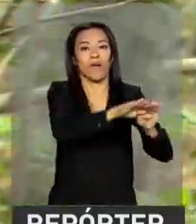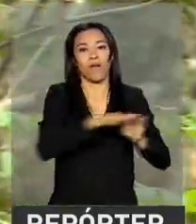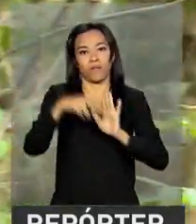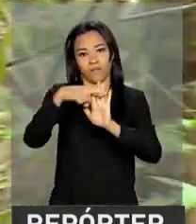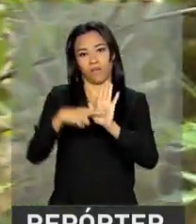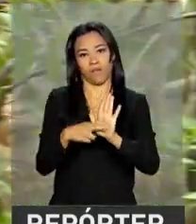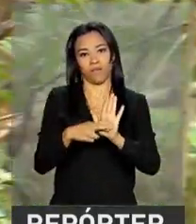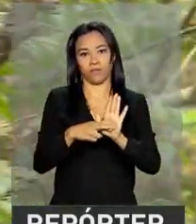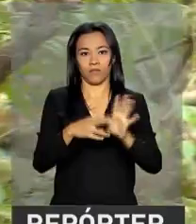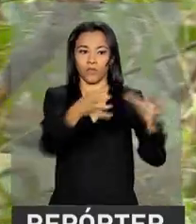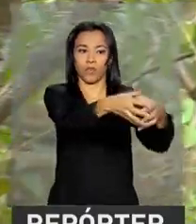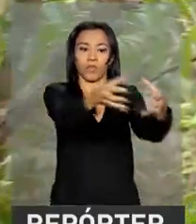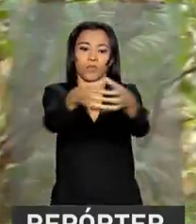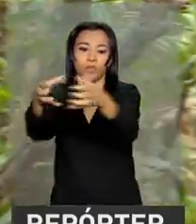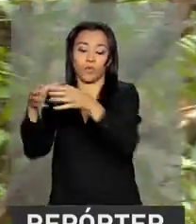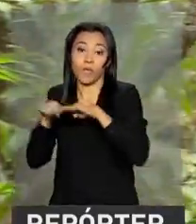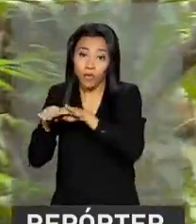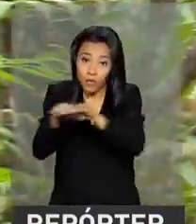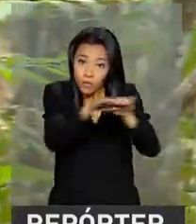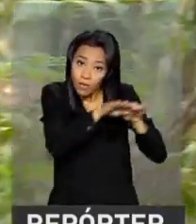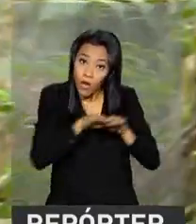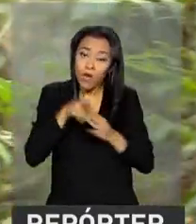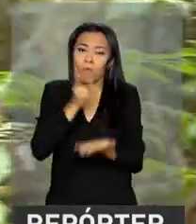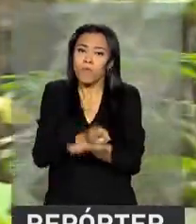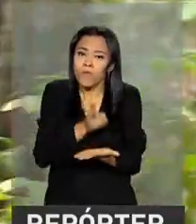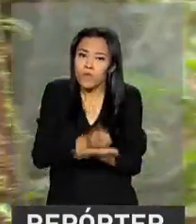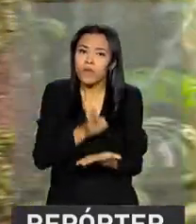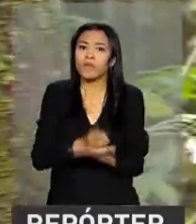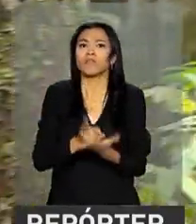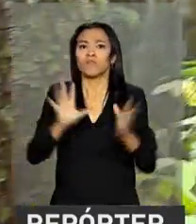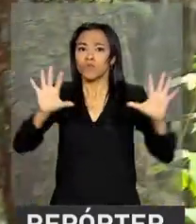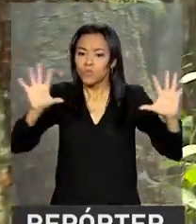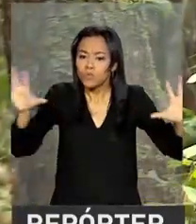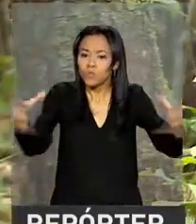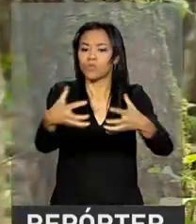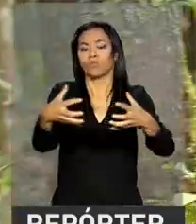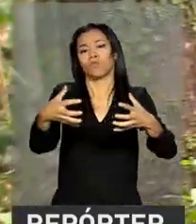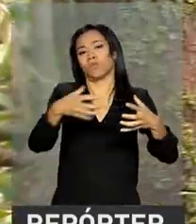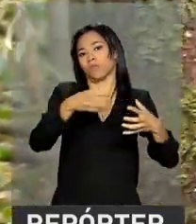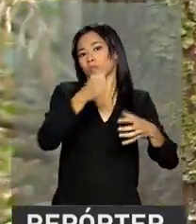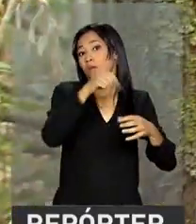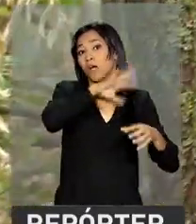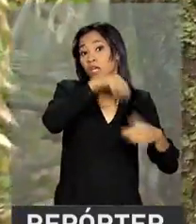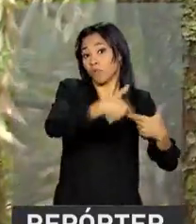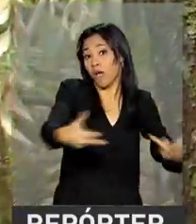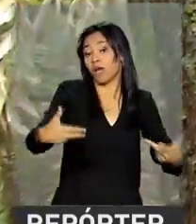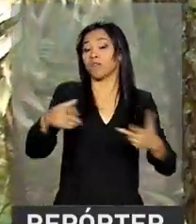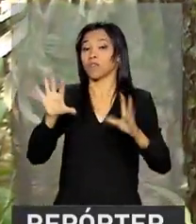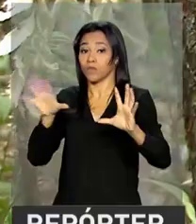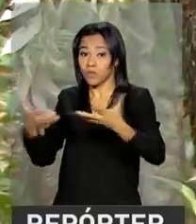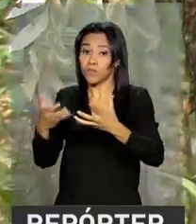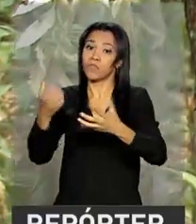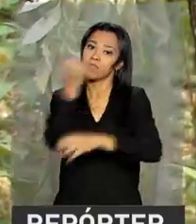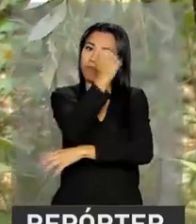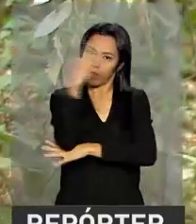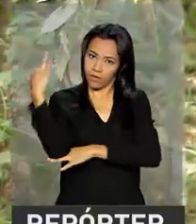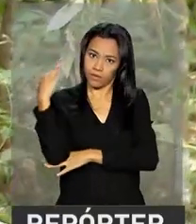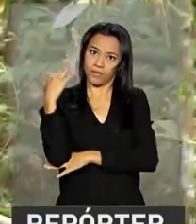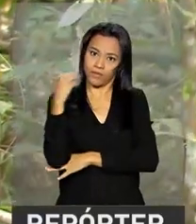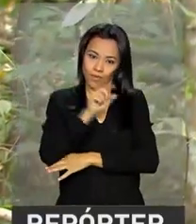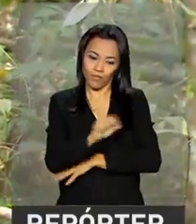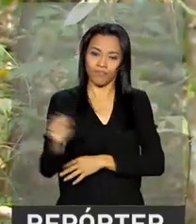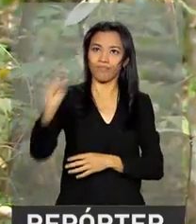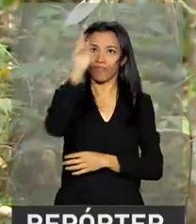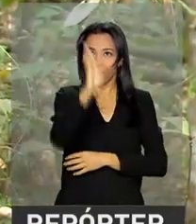os levantamentos serão feitos com os mesmos conjuntos de animais e de plantas em todas as unidades gerais permitindo